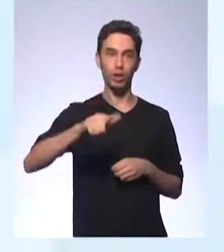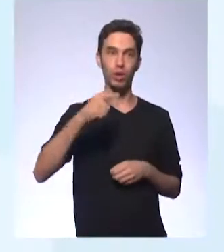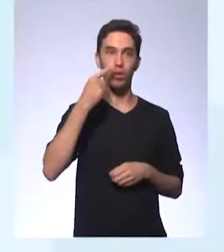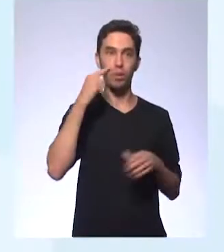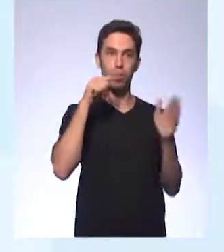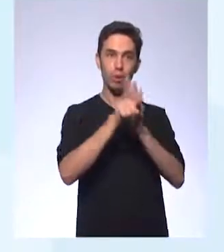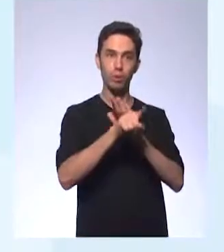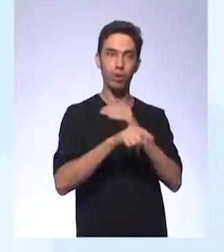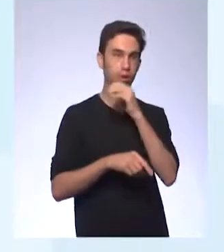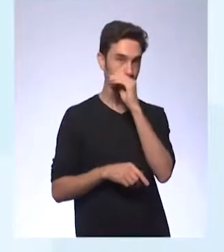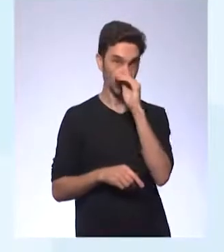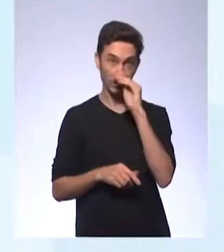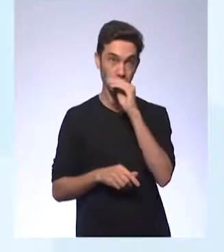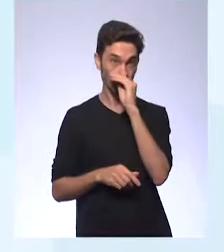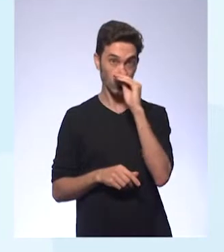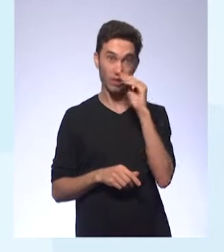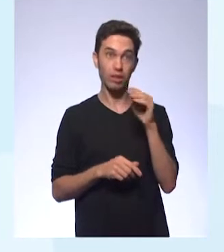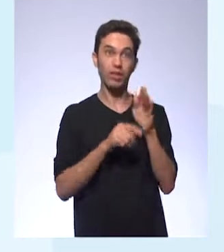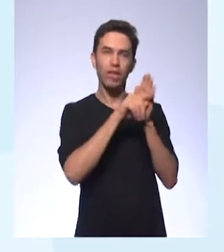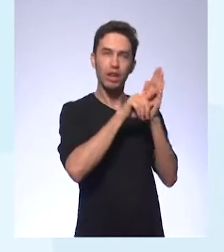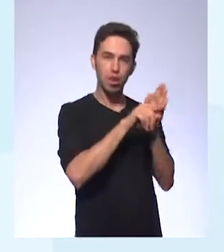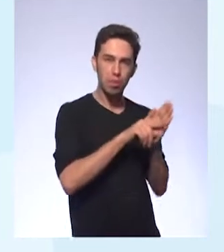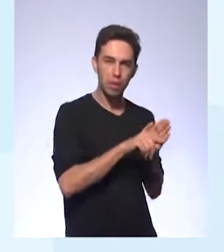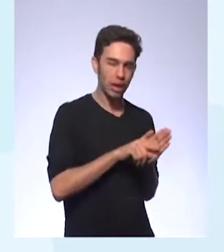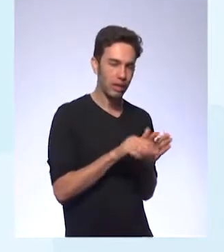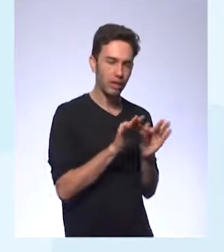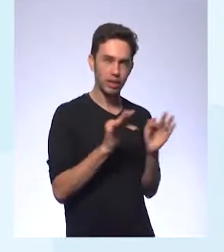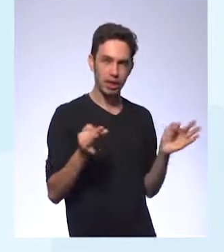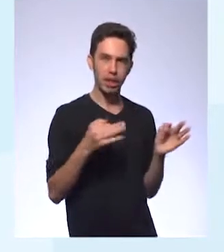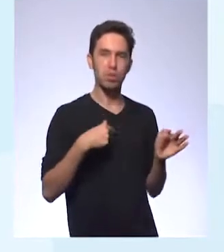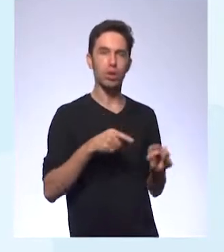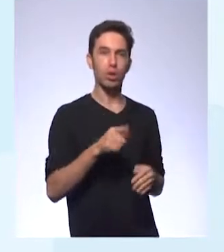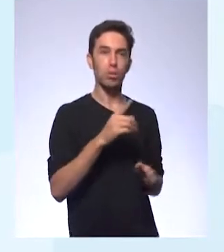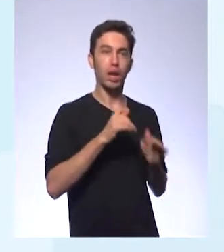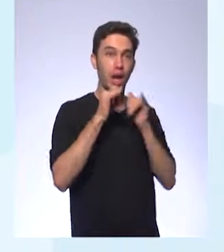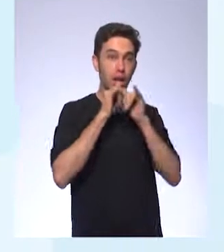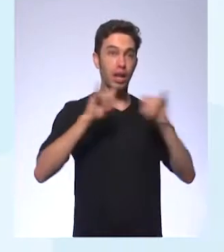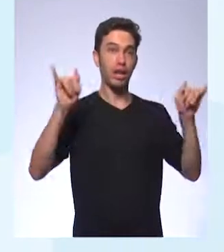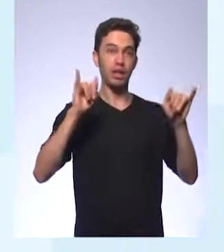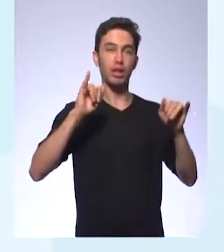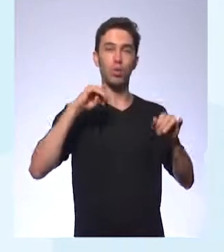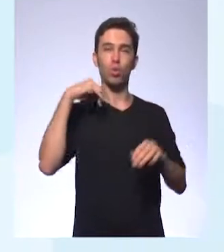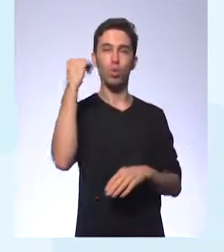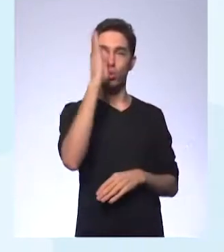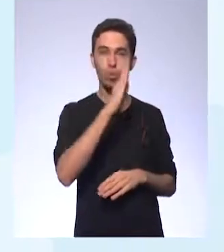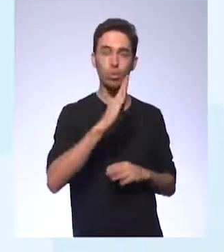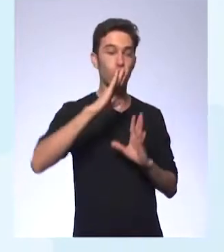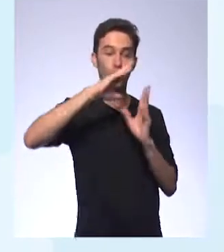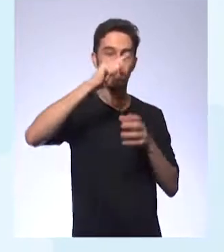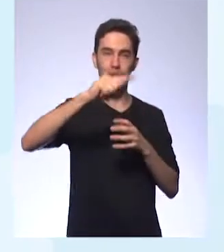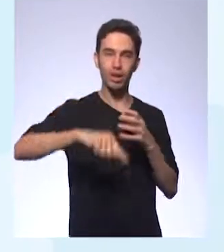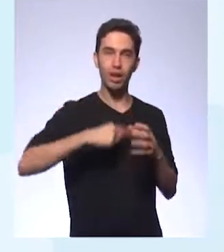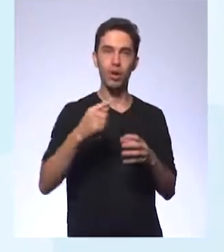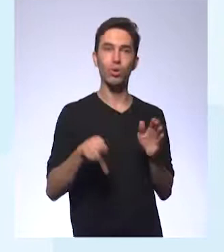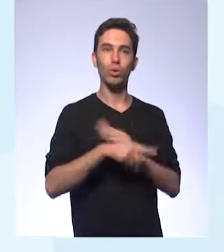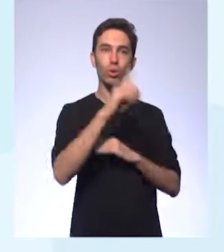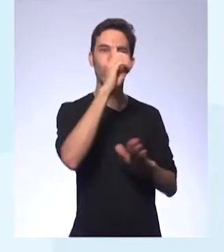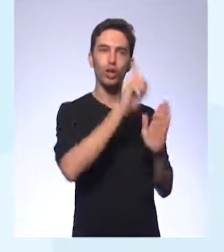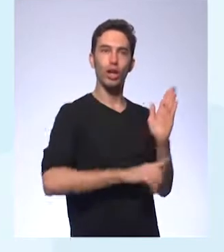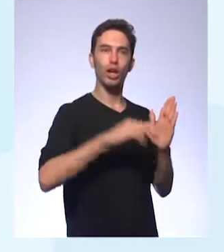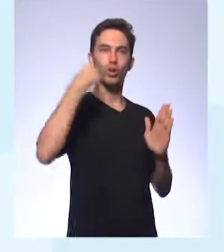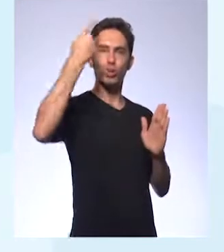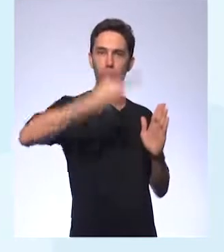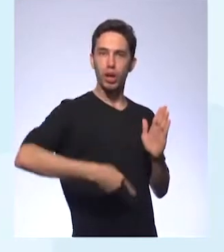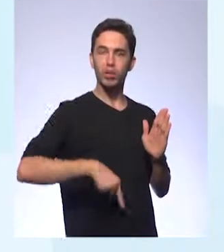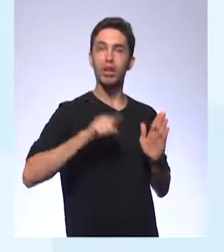poder ficar claro? Faça uma breve pesquisa sobre a Declaração Universal dos Direitos Humanos e pontue